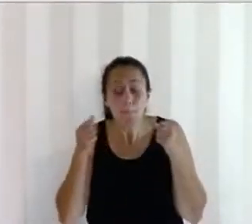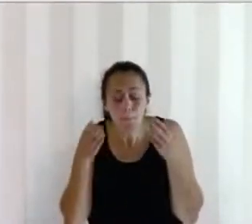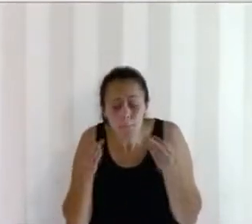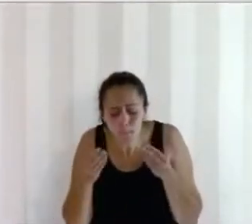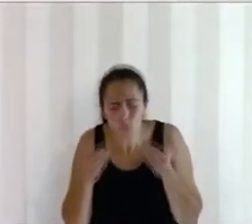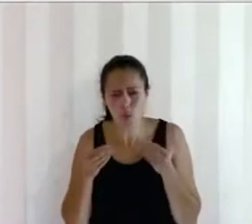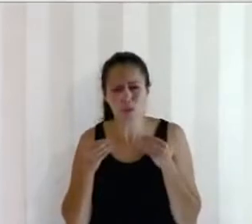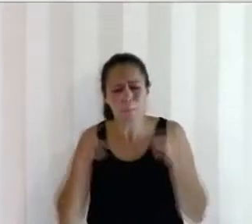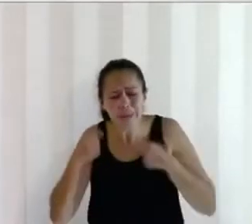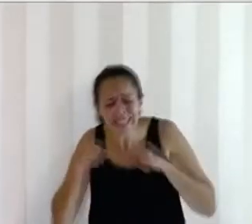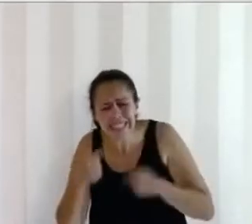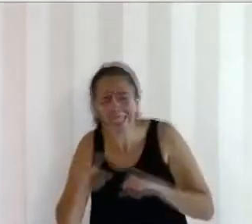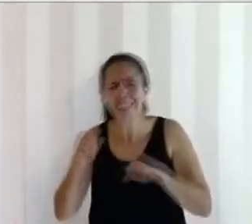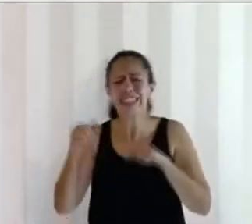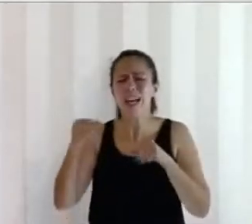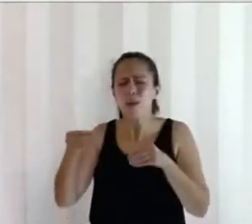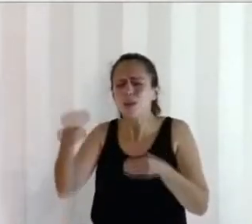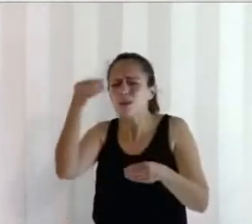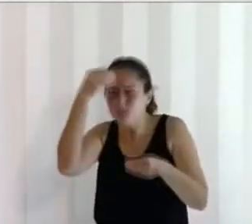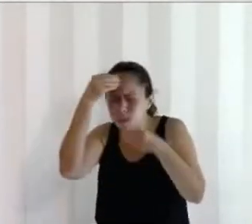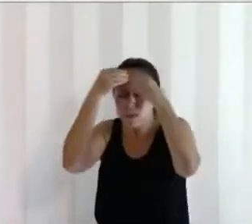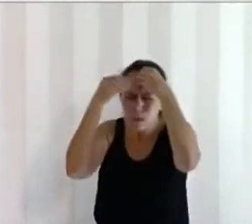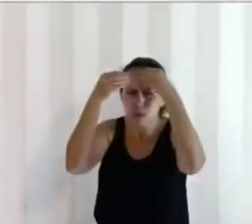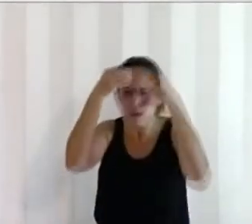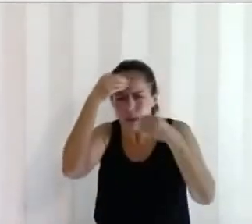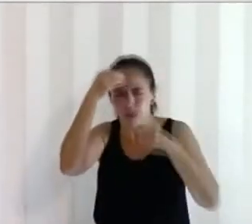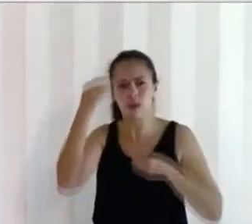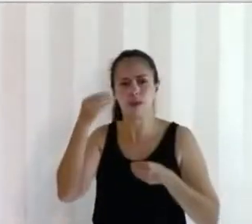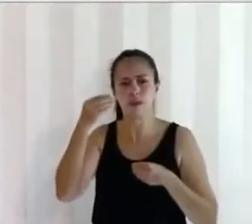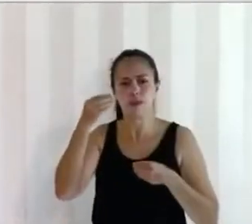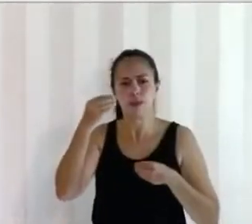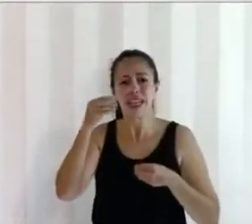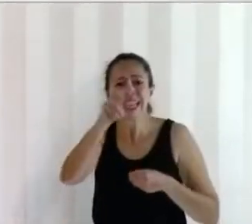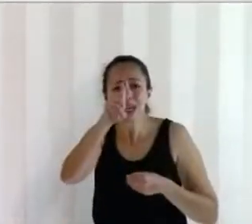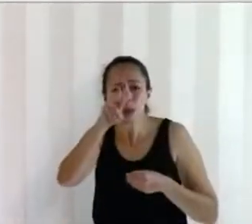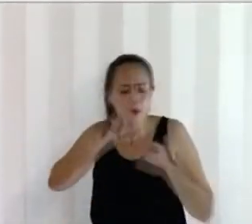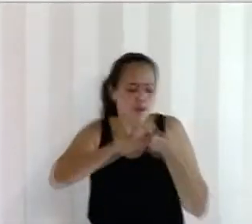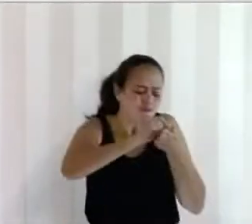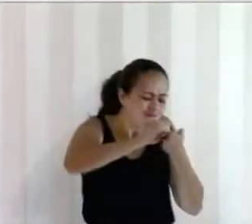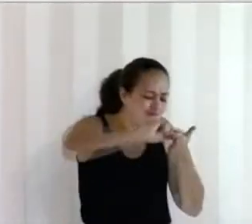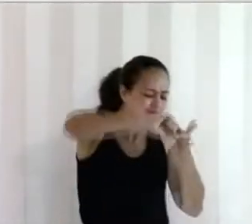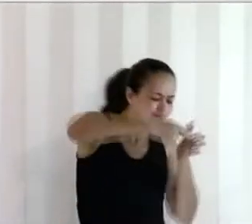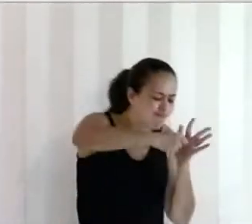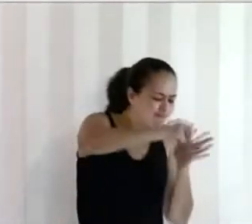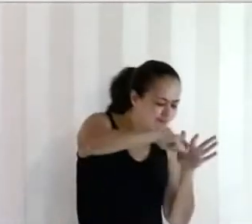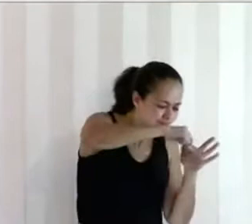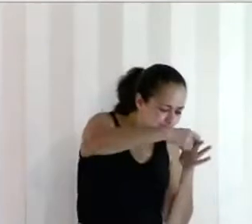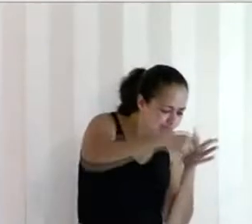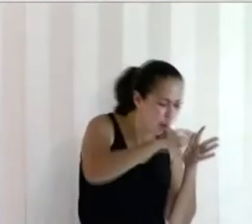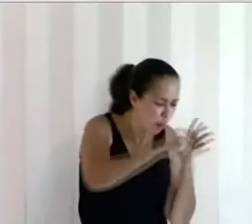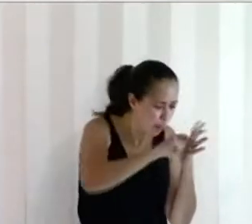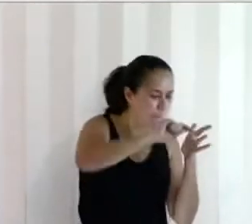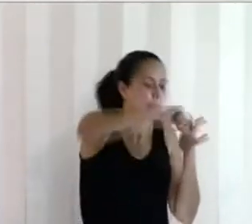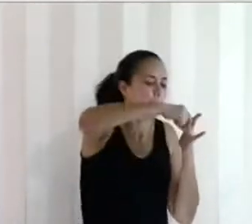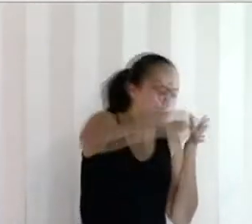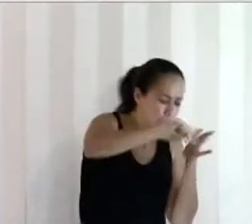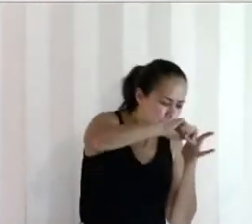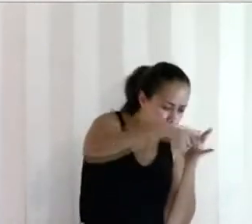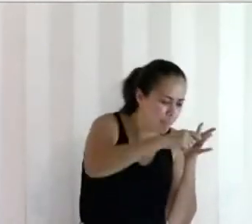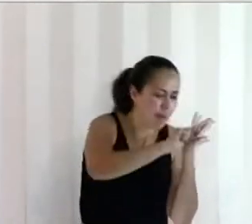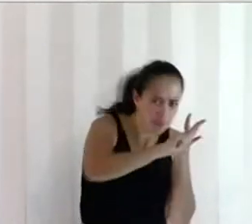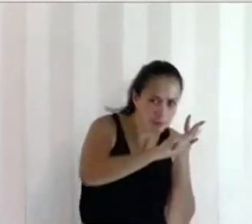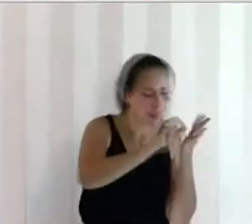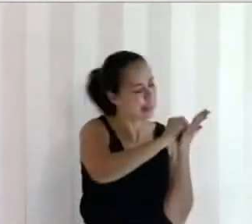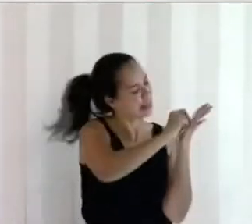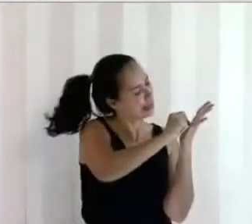aos dedos. 10 dedos, teoricamente, 10 mandamentos, alguma coisa assim, para que isso estivesse sempre